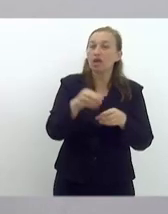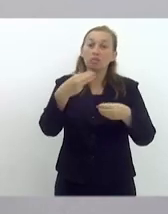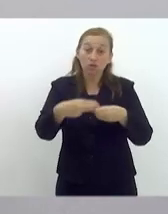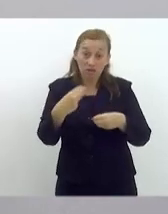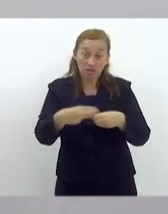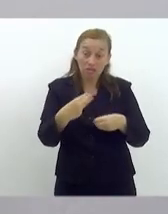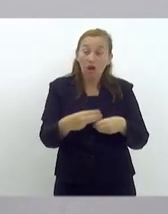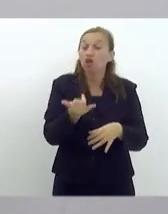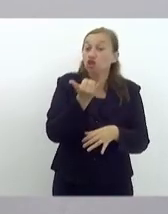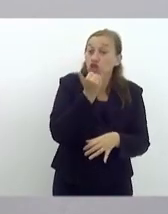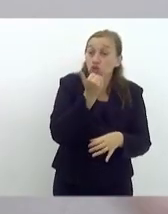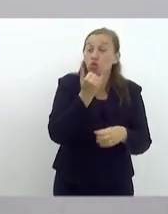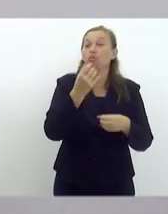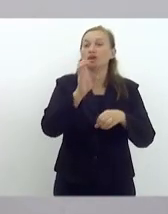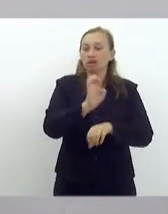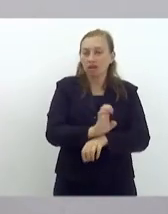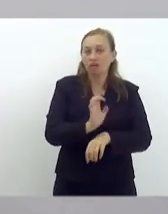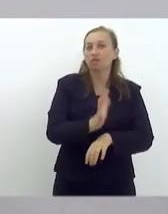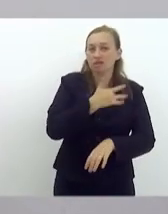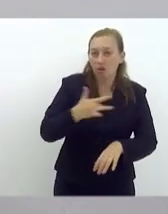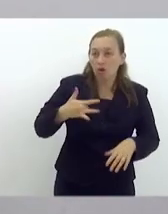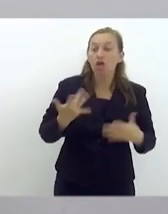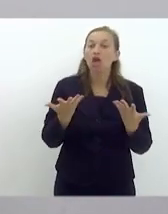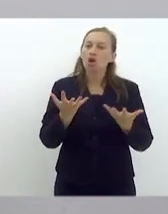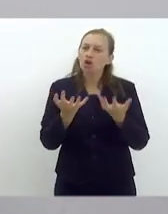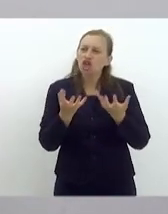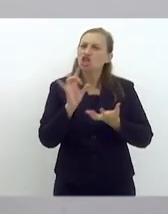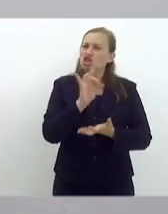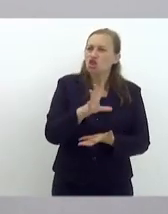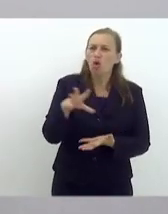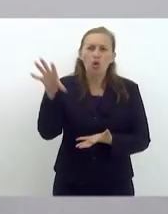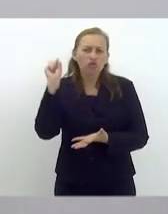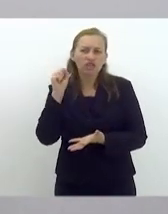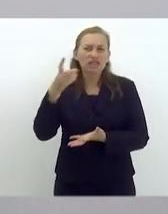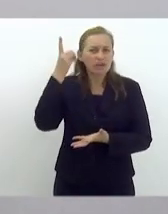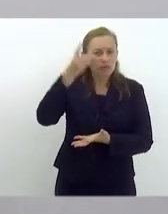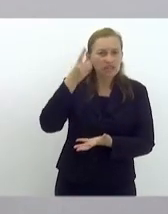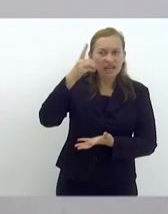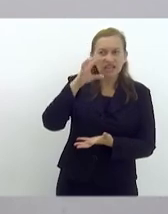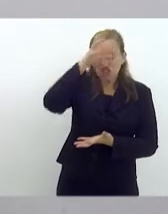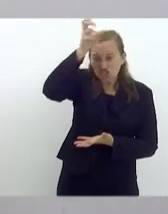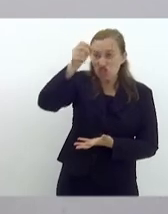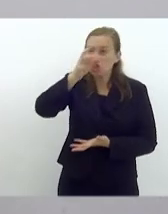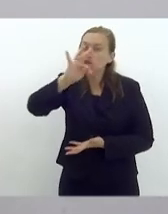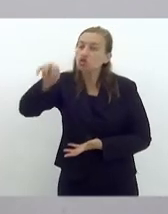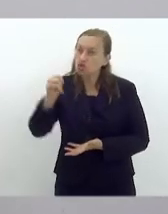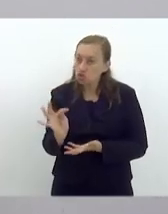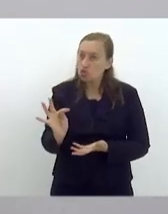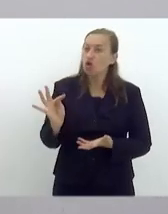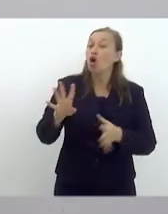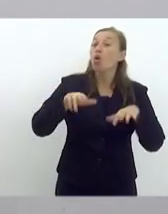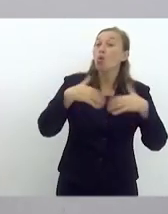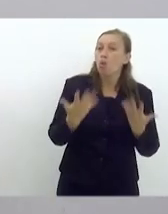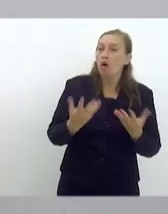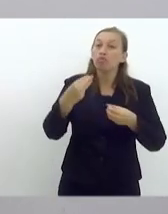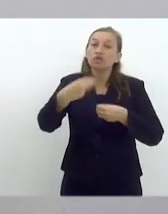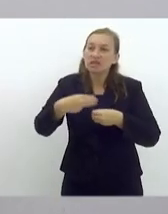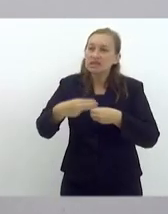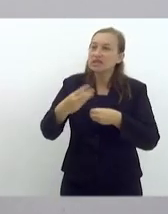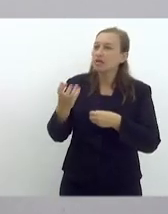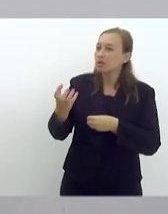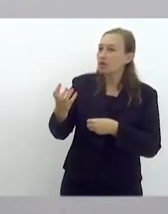perdão Estadual de Saúde aí eu queria só ouvir da deputada tia Ju Qual é a sugestão de município que ela quer